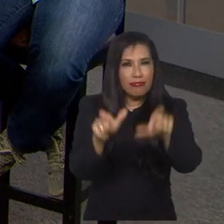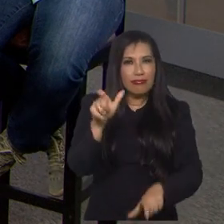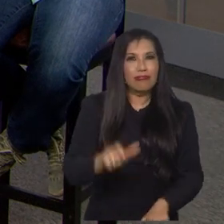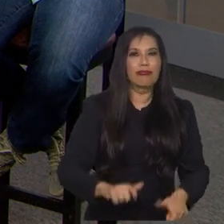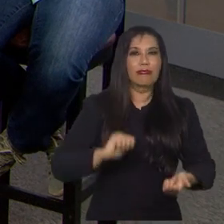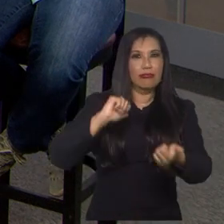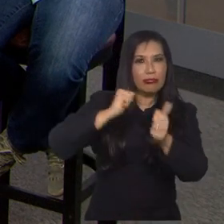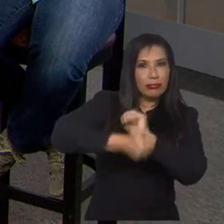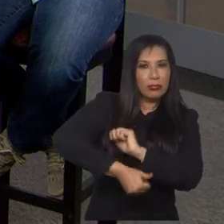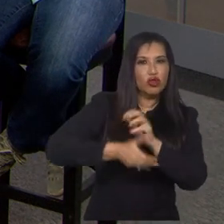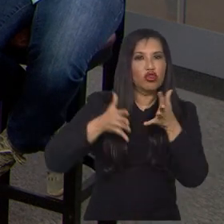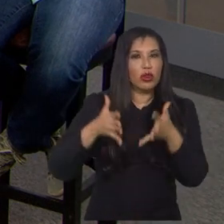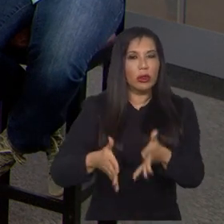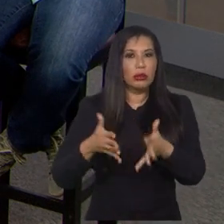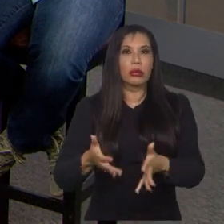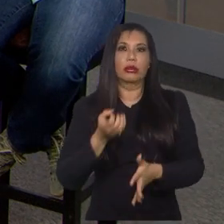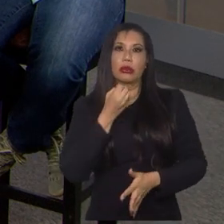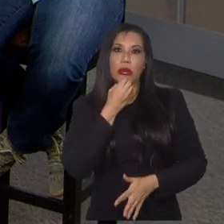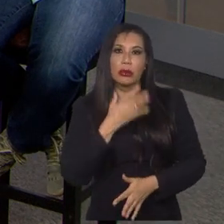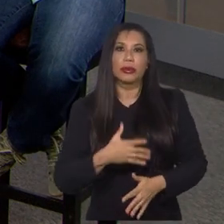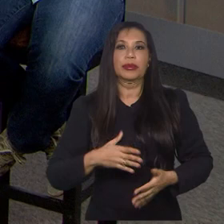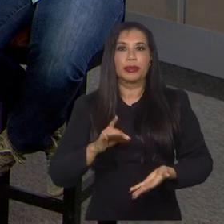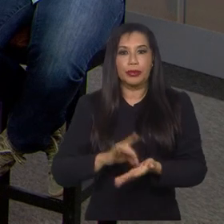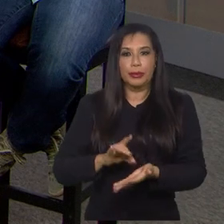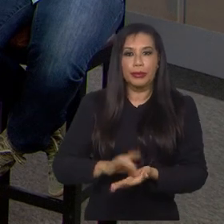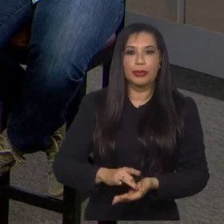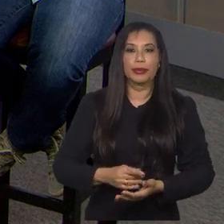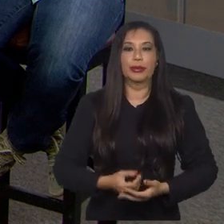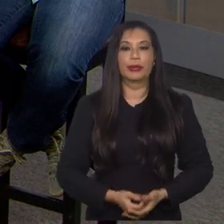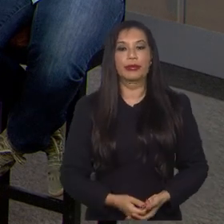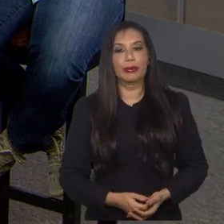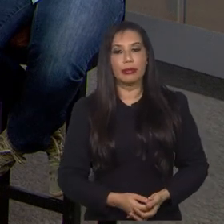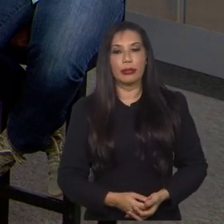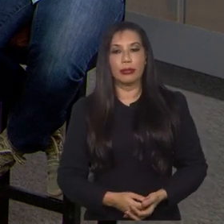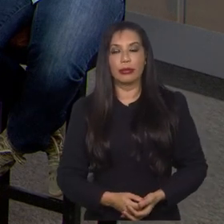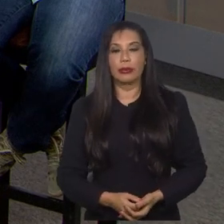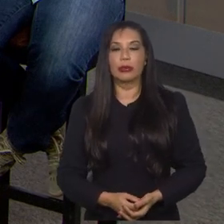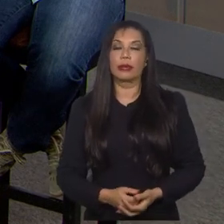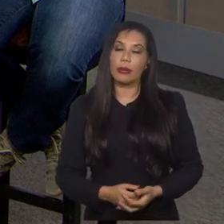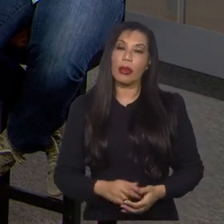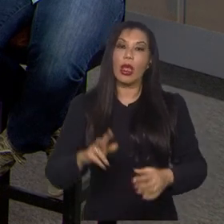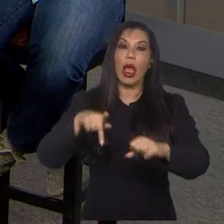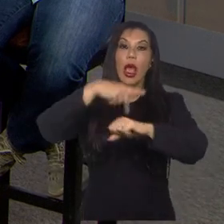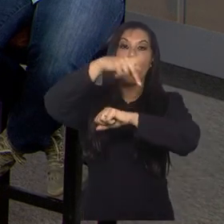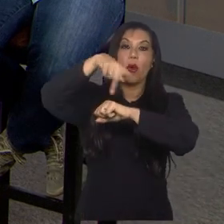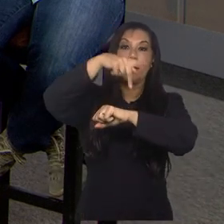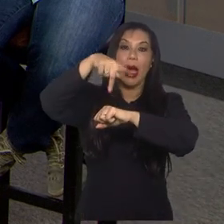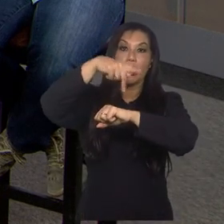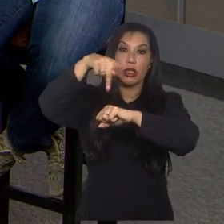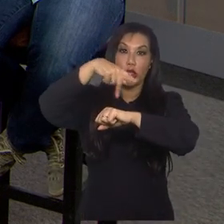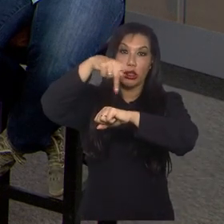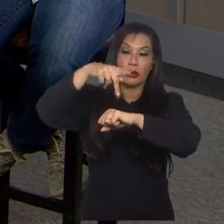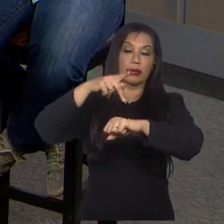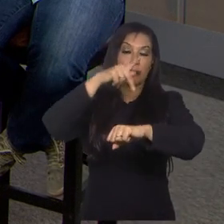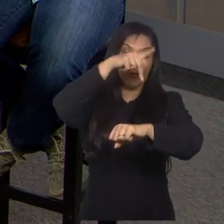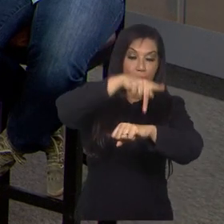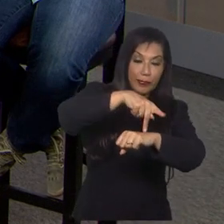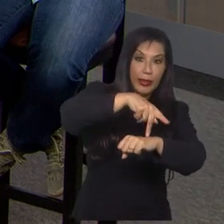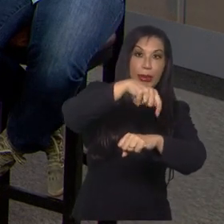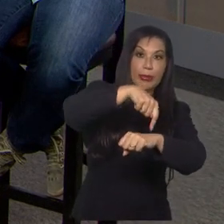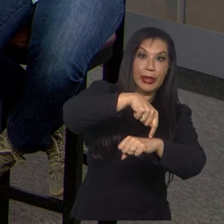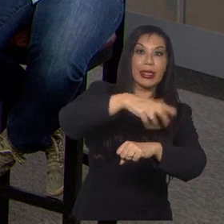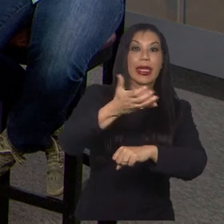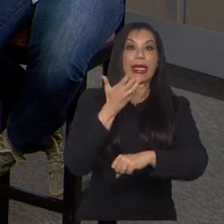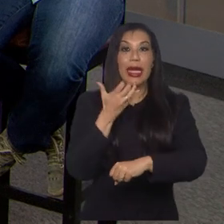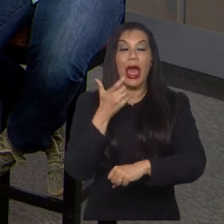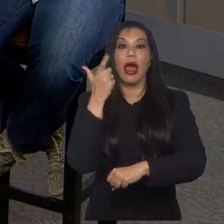e expoentes também, né, Amanda? Bom, é um país que está aí tentando traçar,